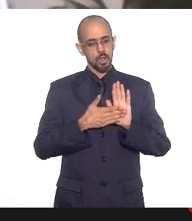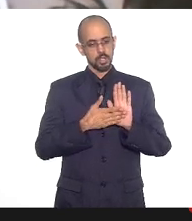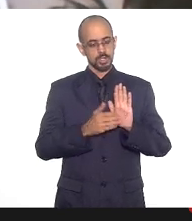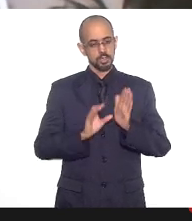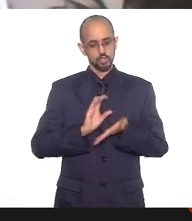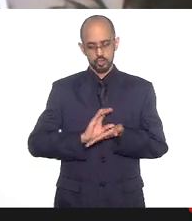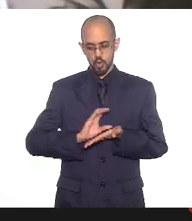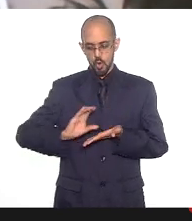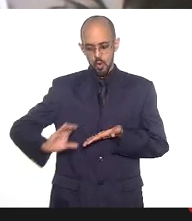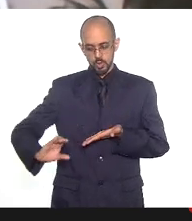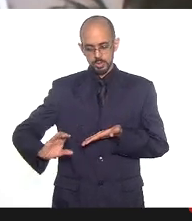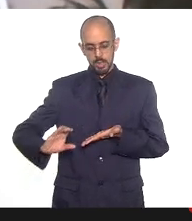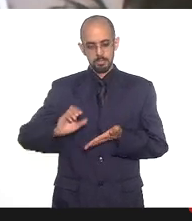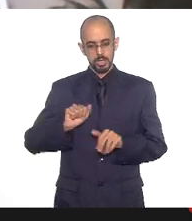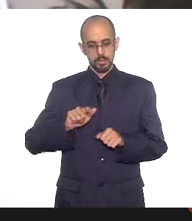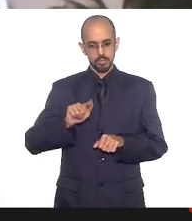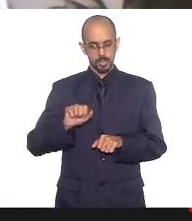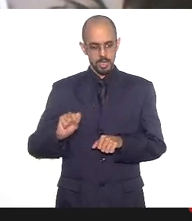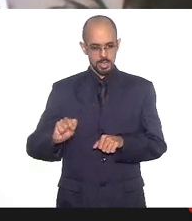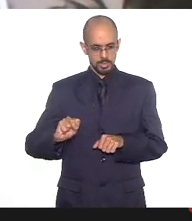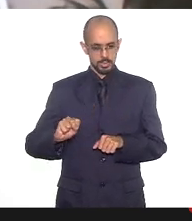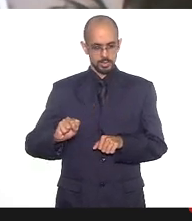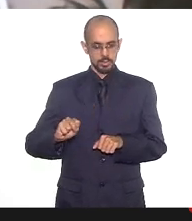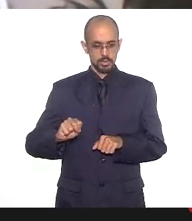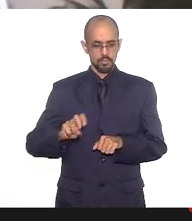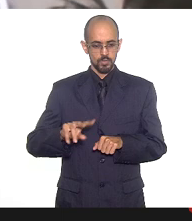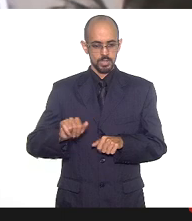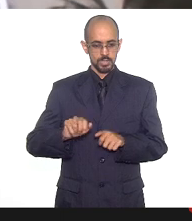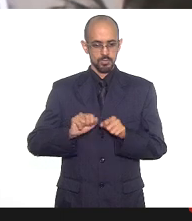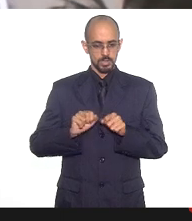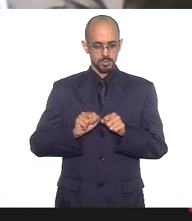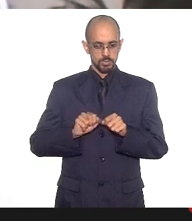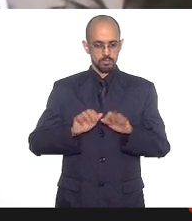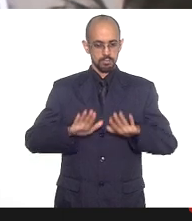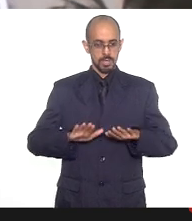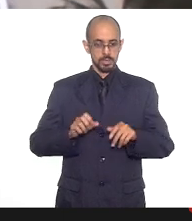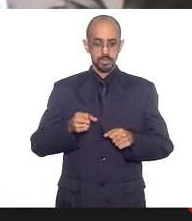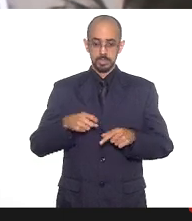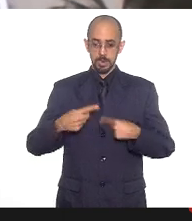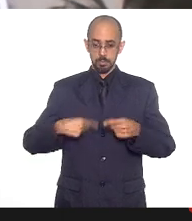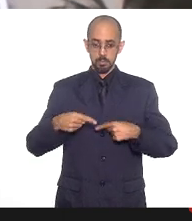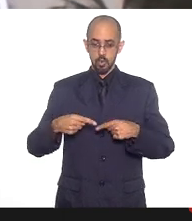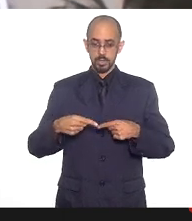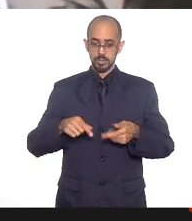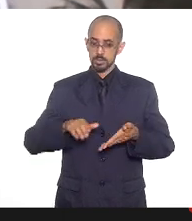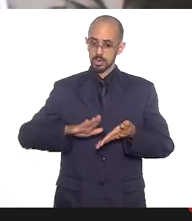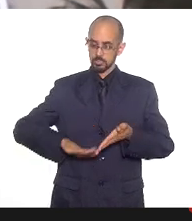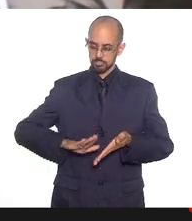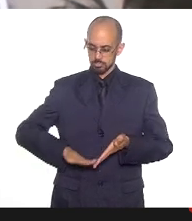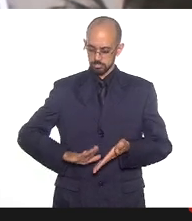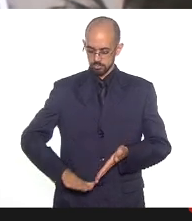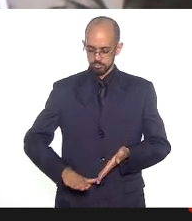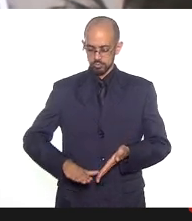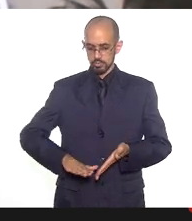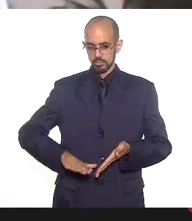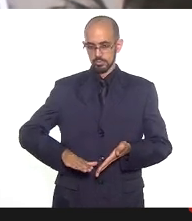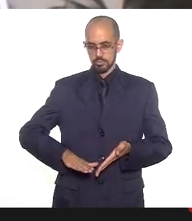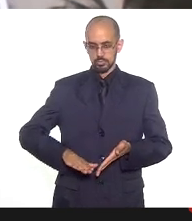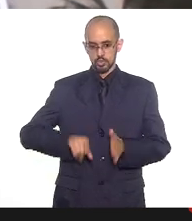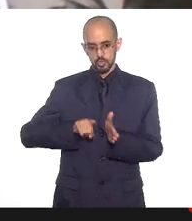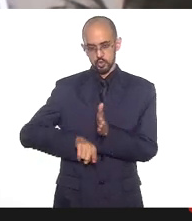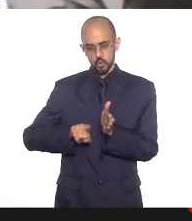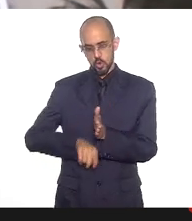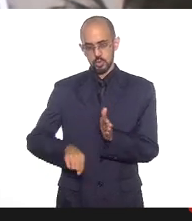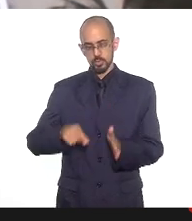orçamento e de gastos a serem realizados. Mas dentro de um campo teórico, a partir do momento em que você tem uma depreciação, é importante dizer que parte